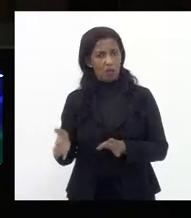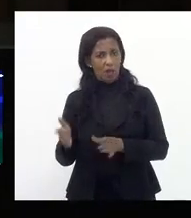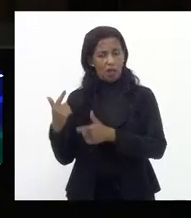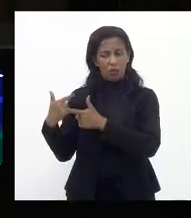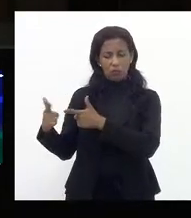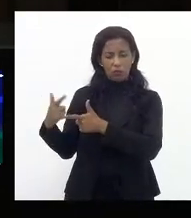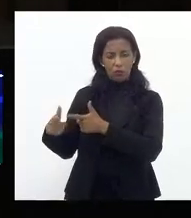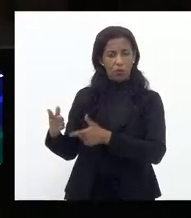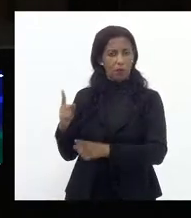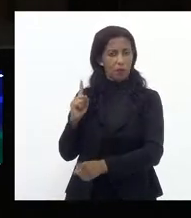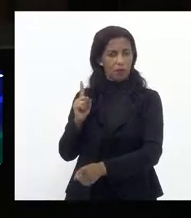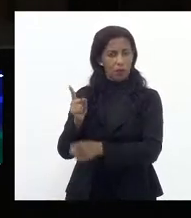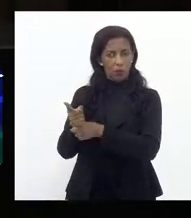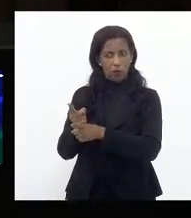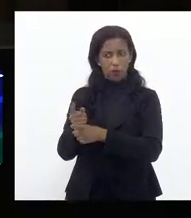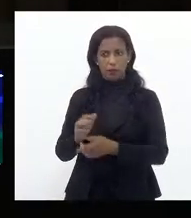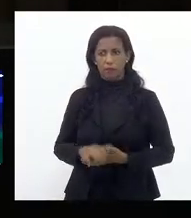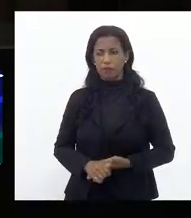situação que se encontra,